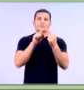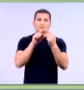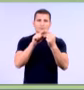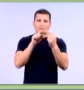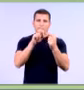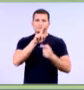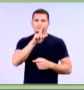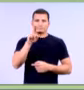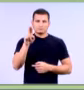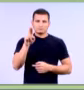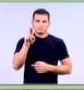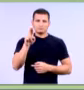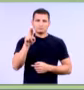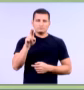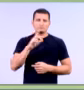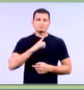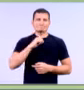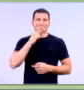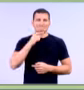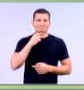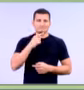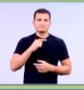que podem gerar mais dúvidas.